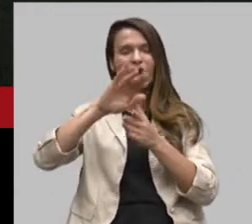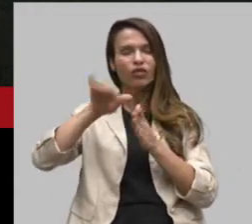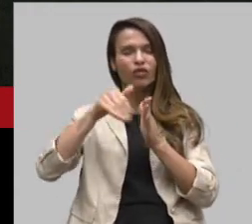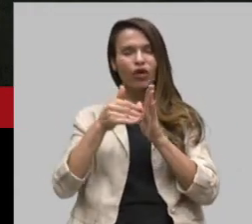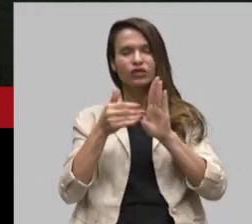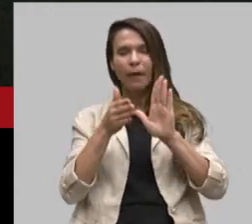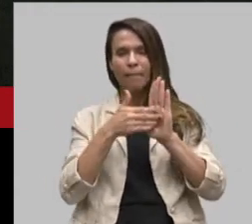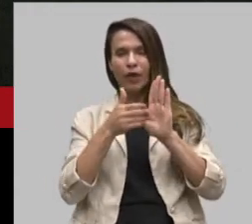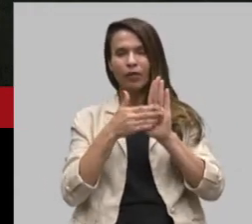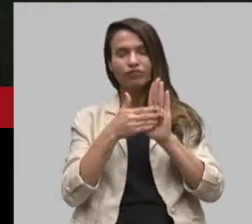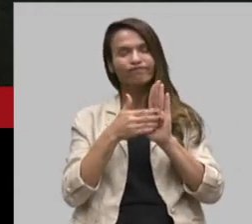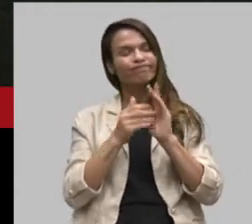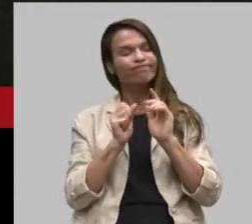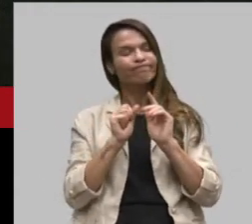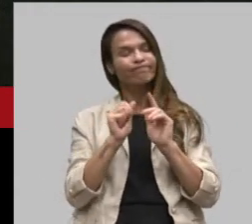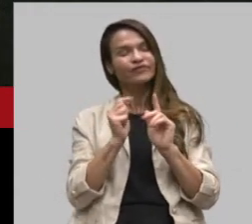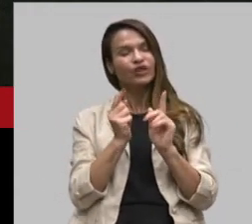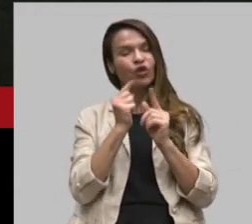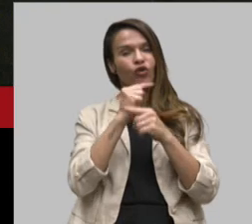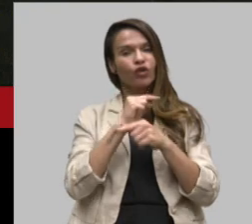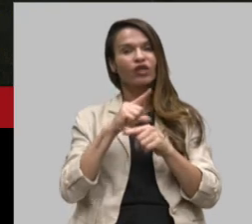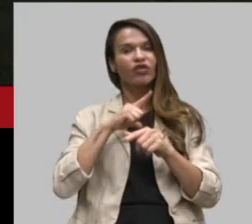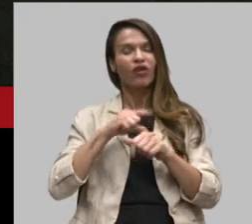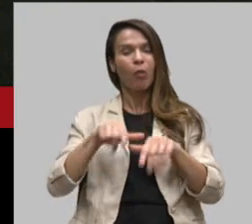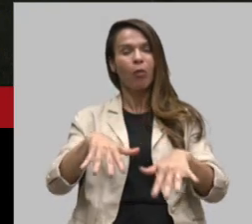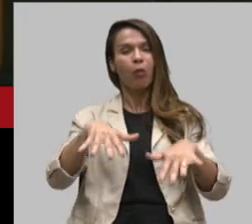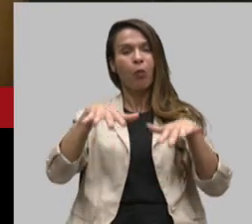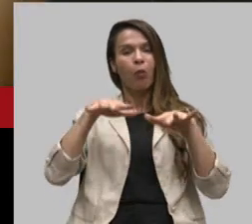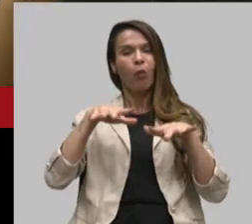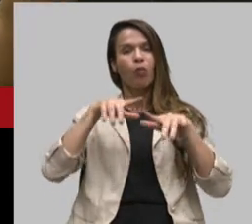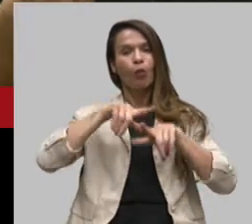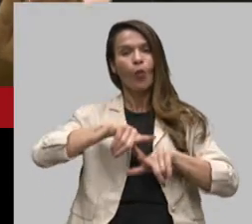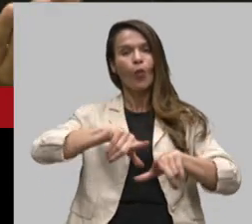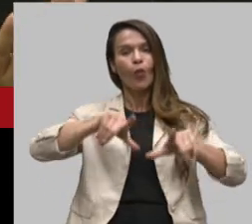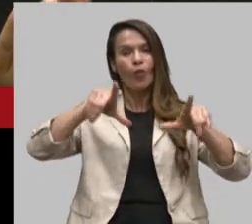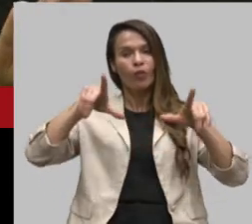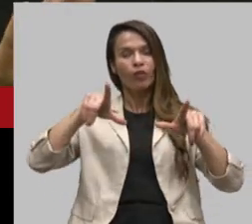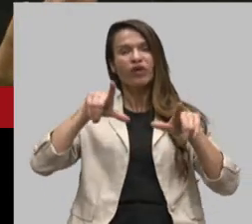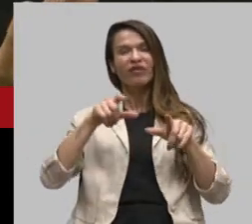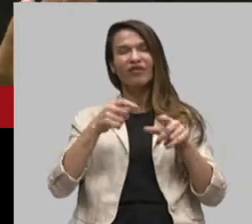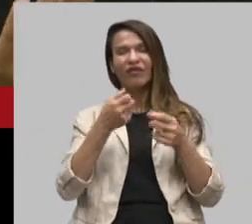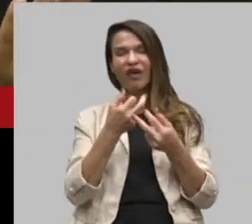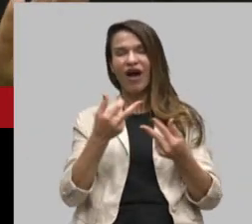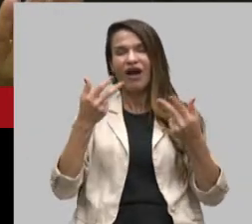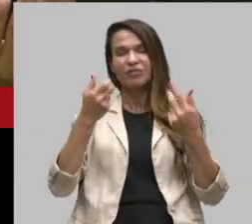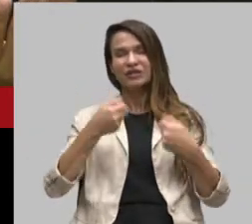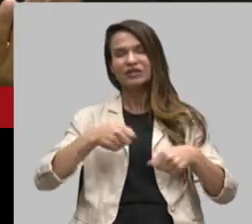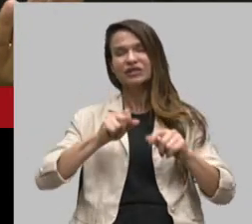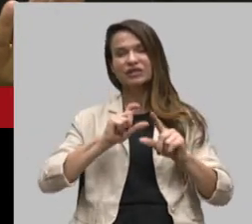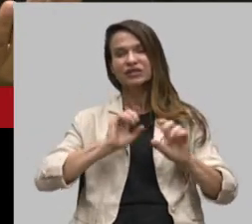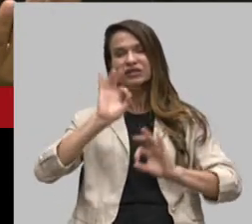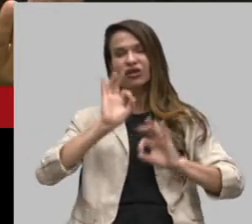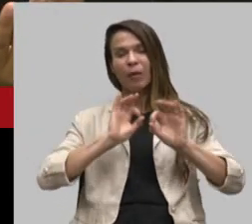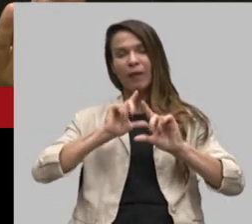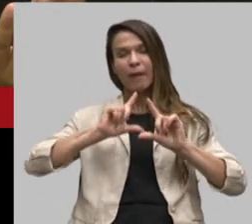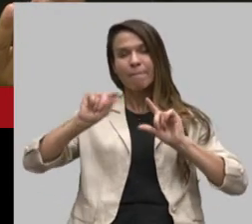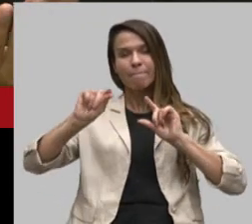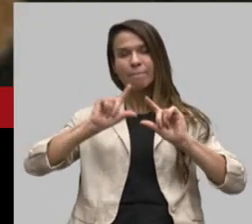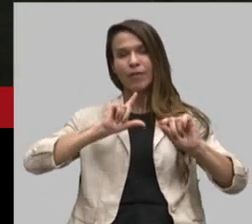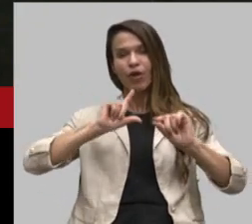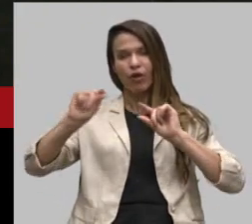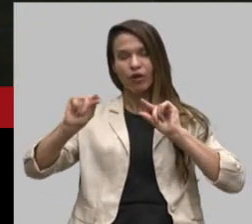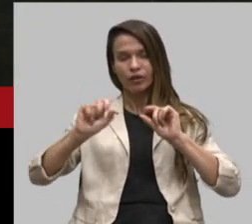contrário nós teremos uma plenária esvaziada porque muitos já estão precisando se organizar para ir embora